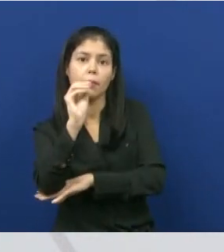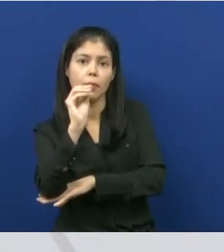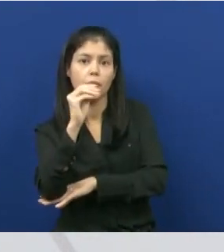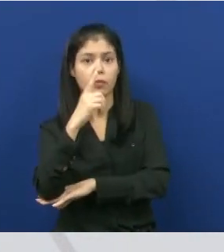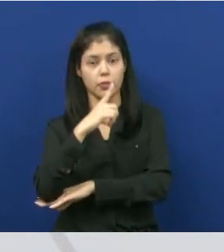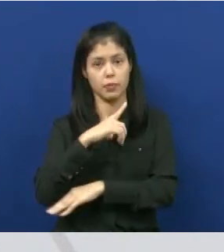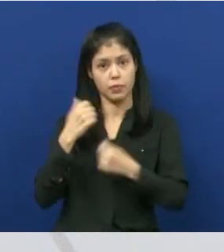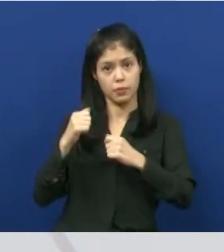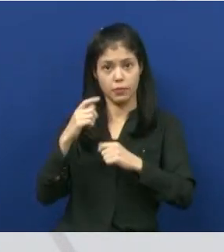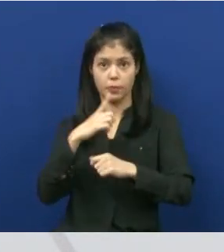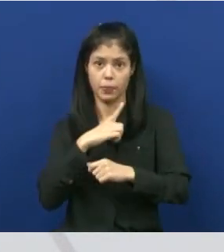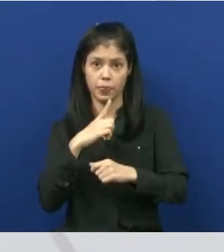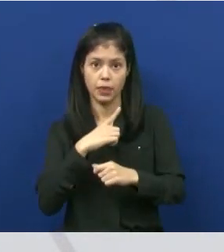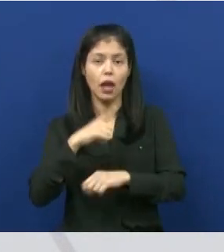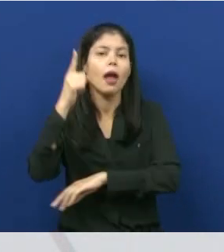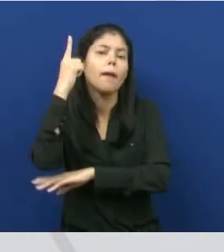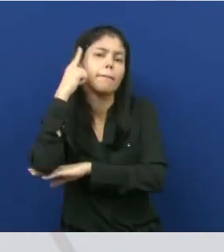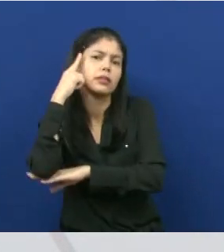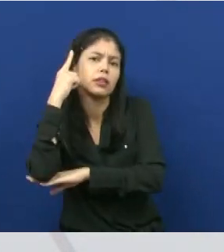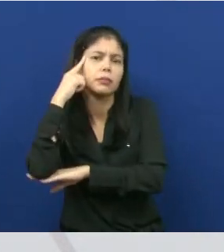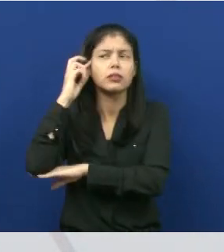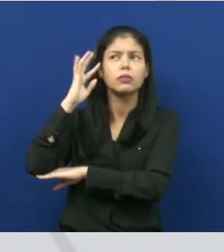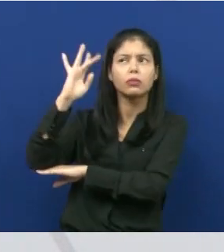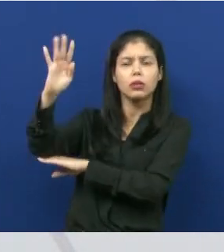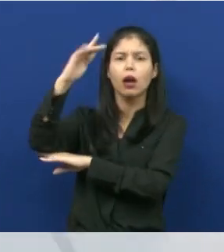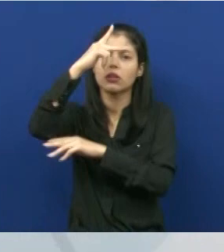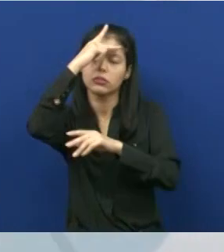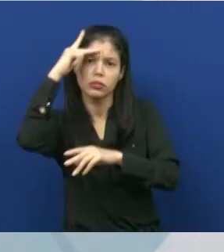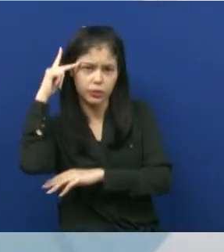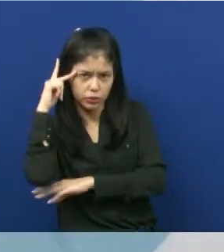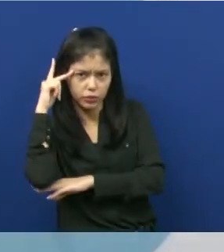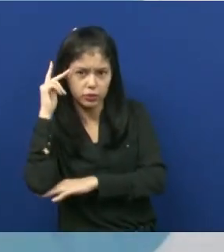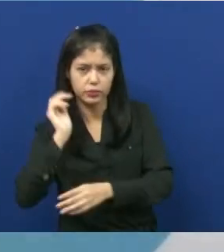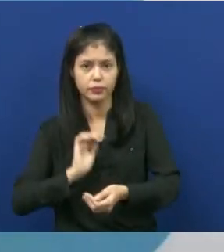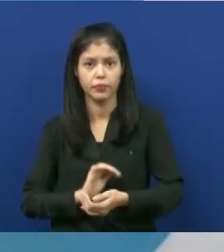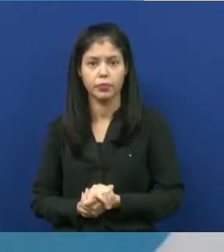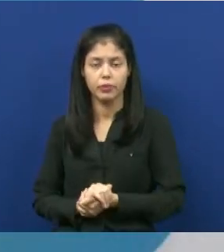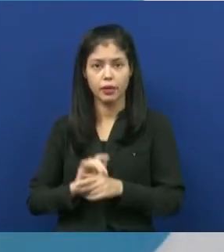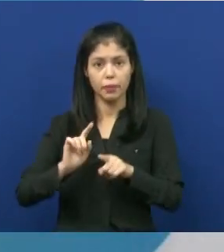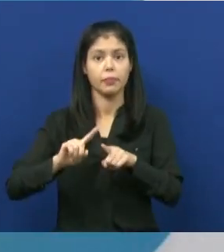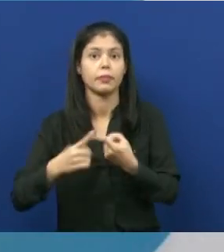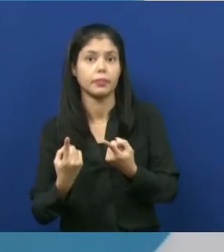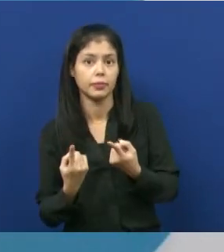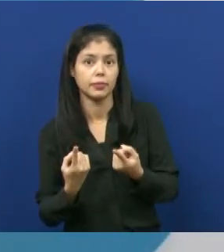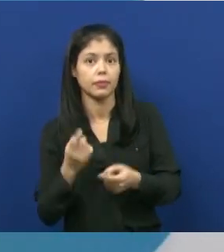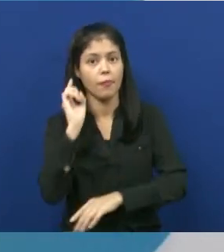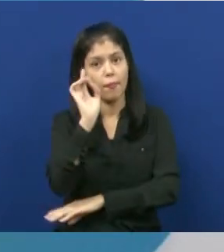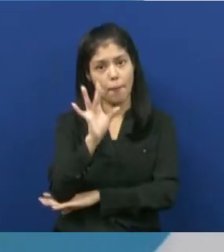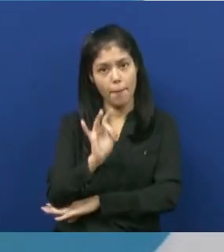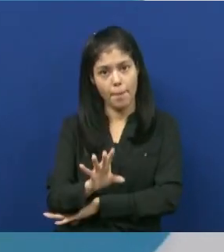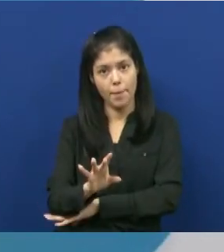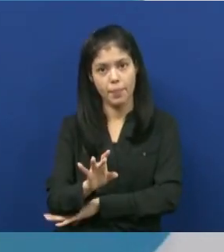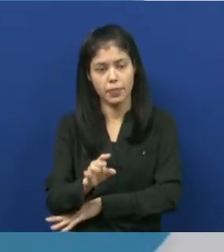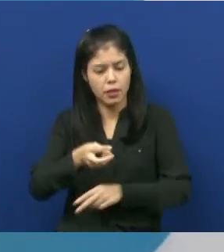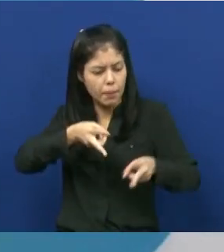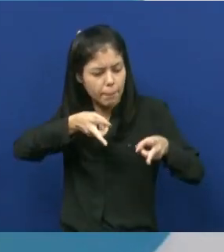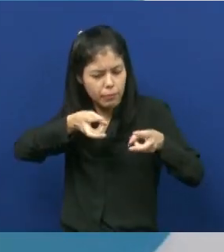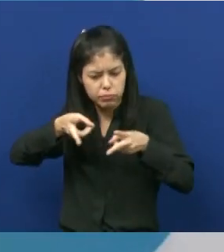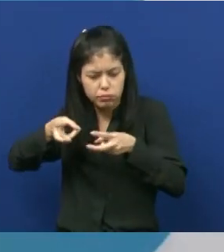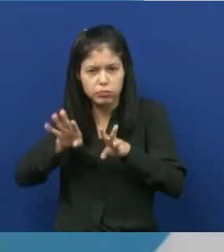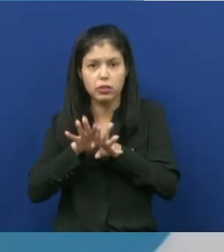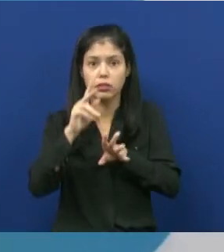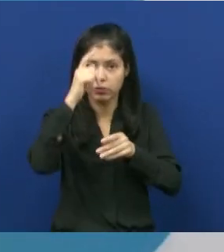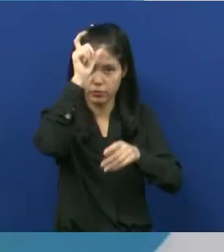ver com a dimensão da imaginação humana. No entanto, a capacidade de